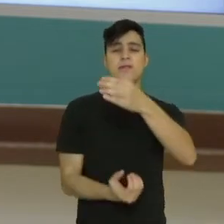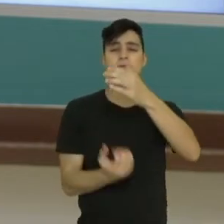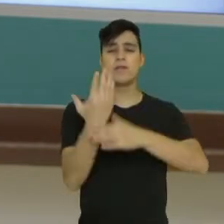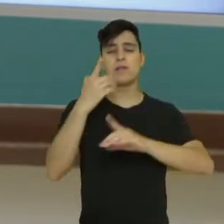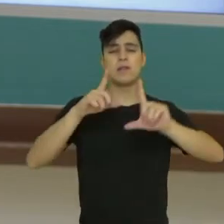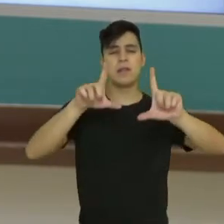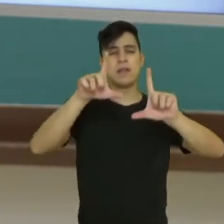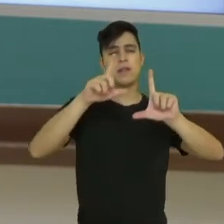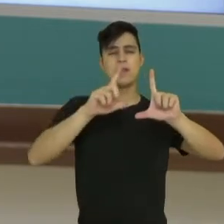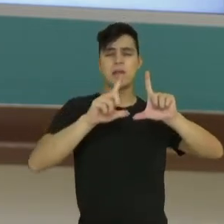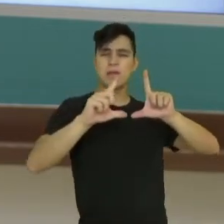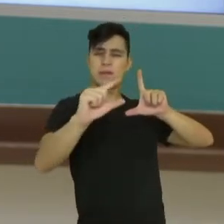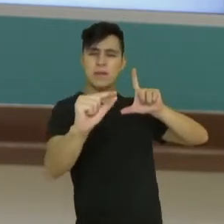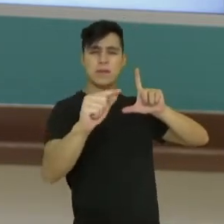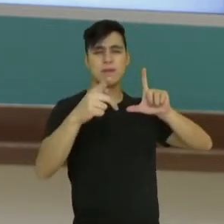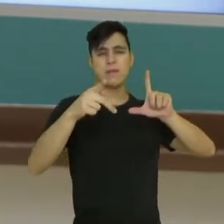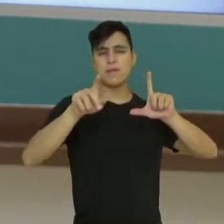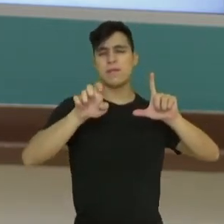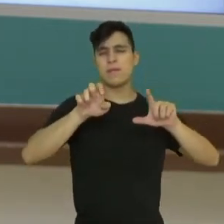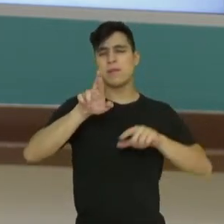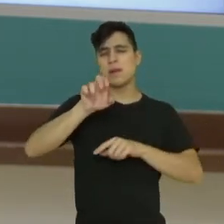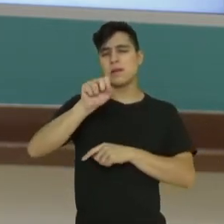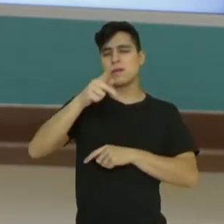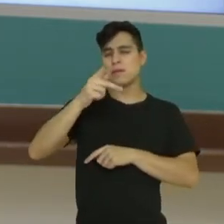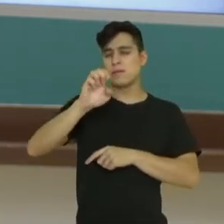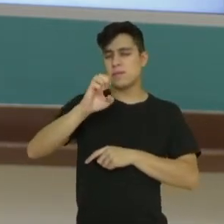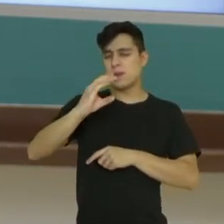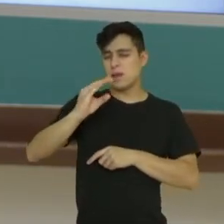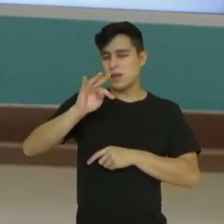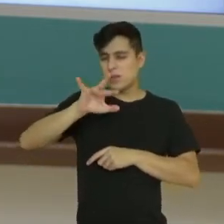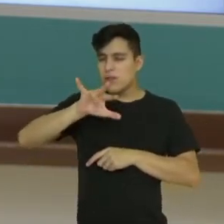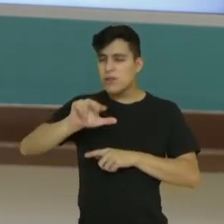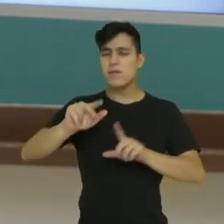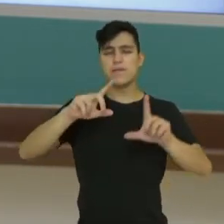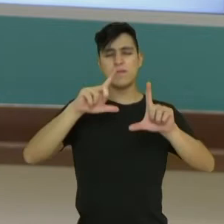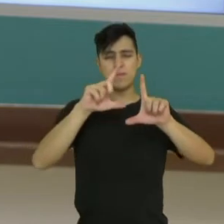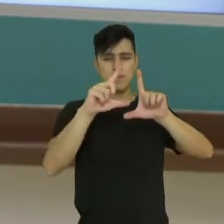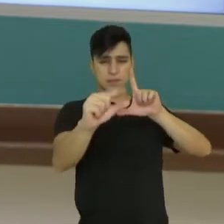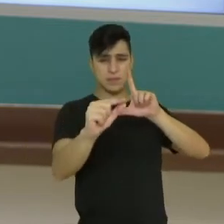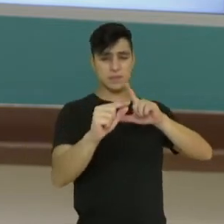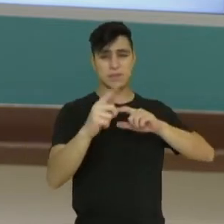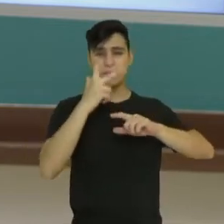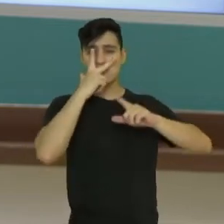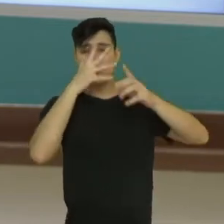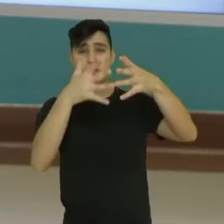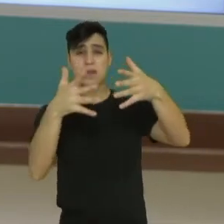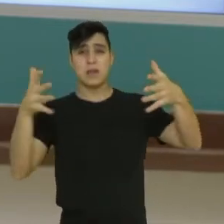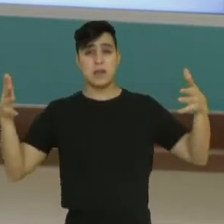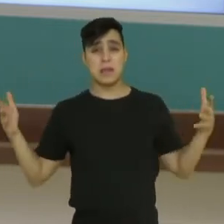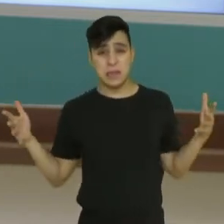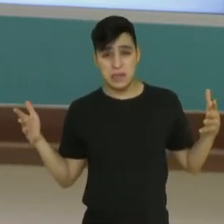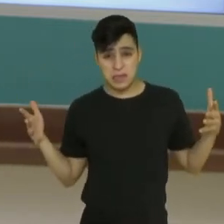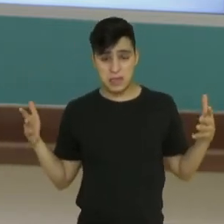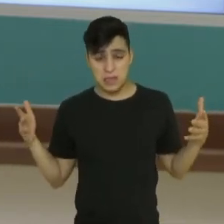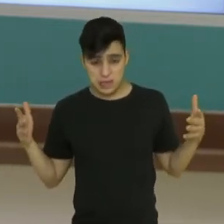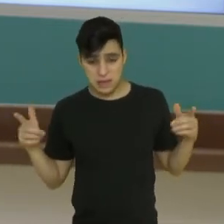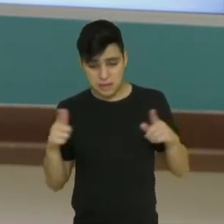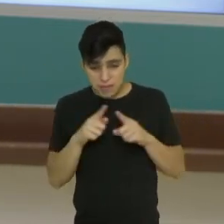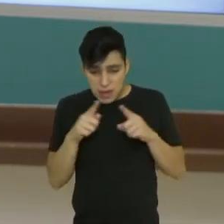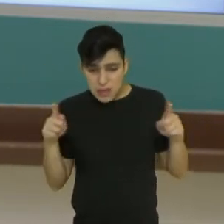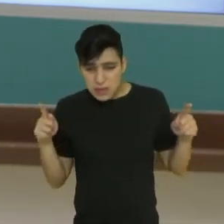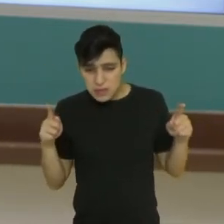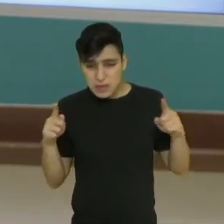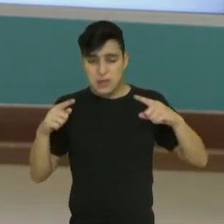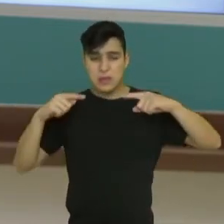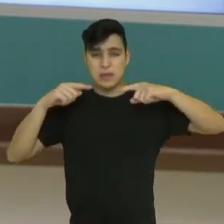o esfumato. O que é perspectiva? A perspectiva é quando você tem uma visão de um ambiente grande, mas o teu ponto de fuga, que é